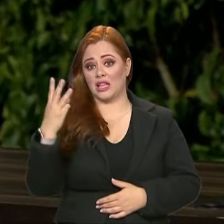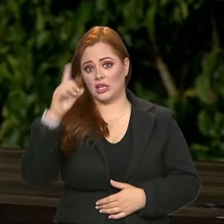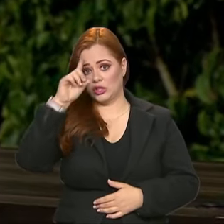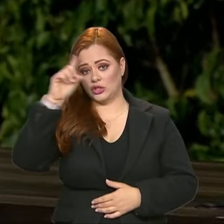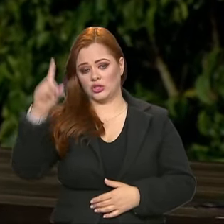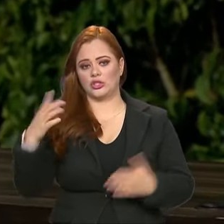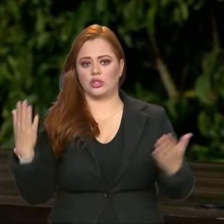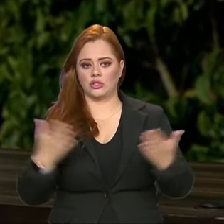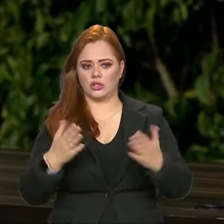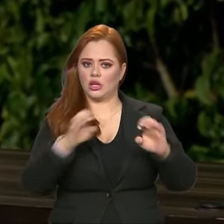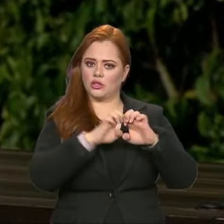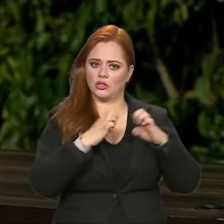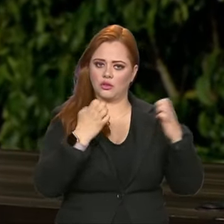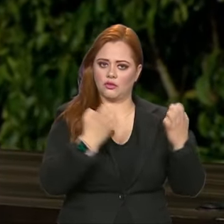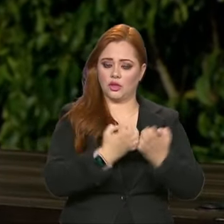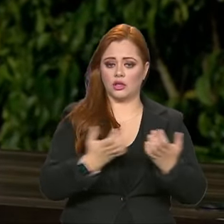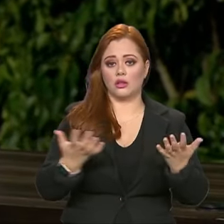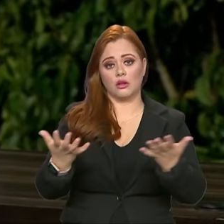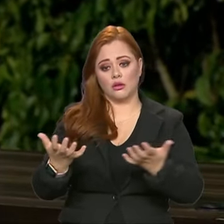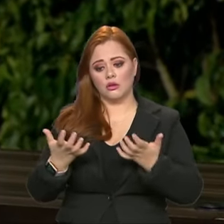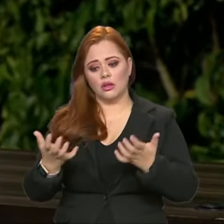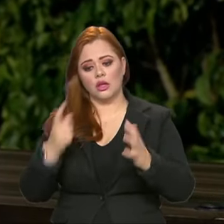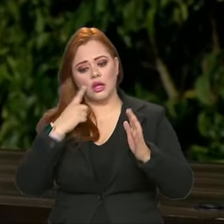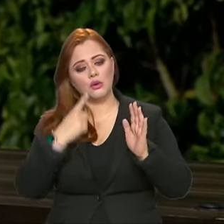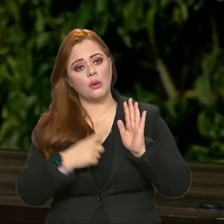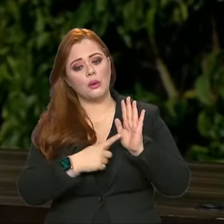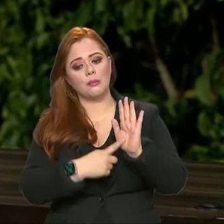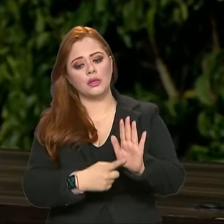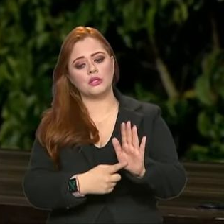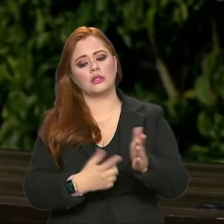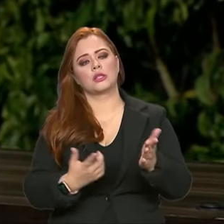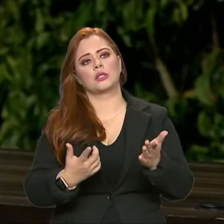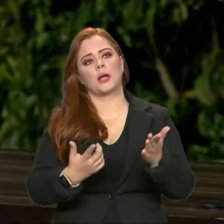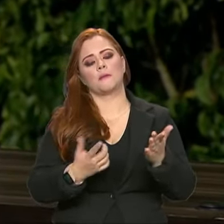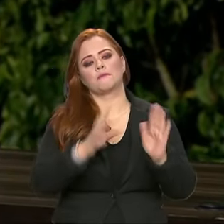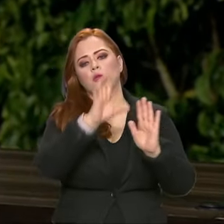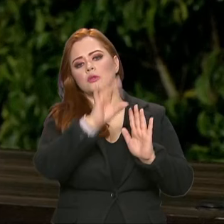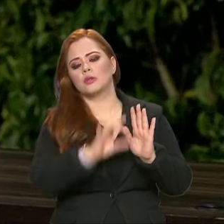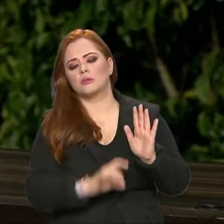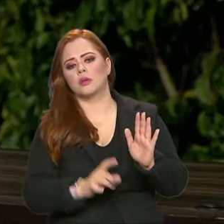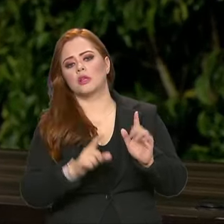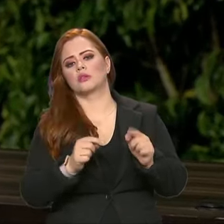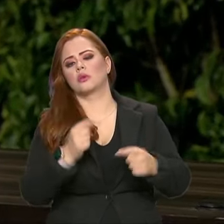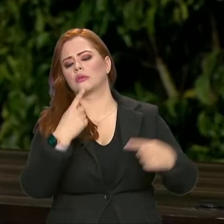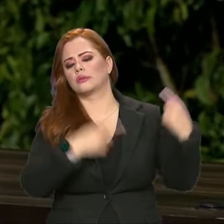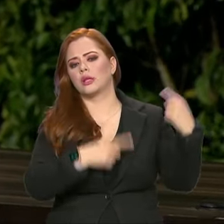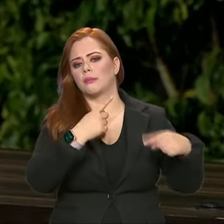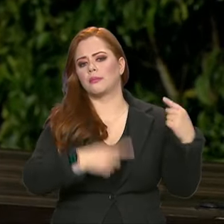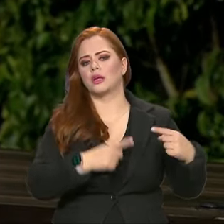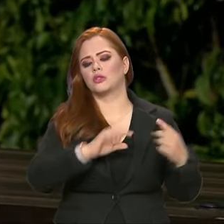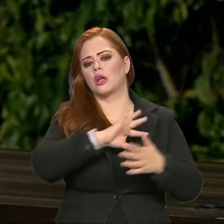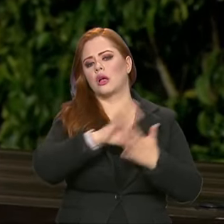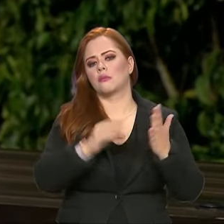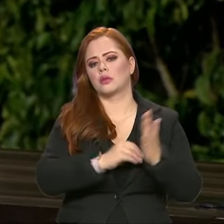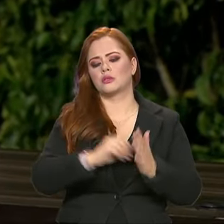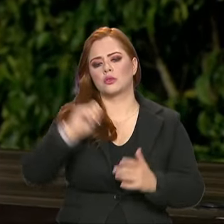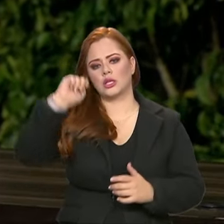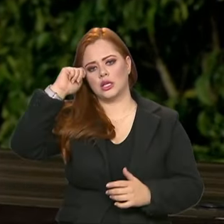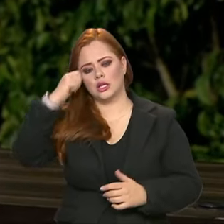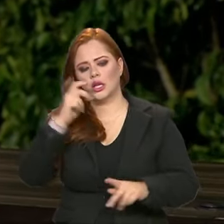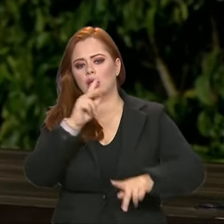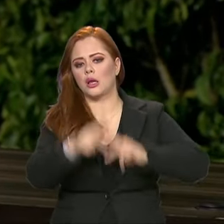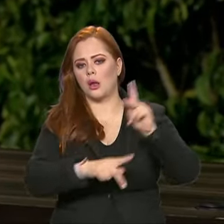agora gostaria de apresentar alguns aspectos destacados sobre o debate Amazônia Negra, Povos e